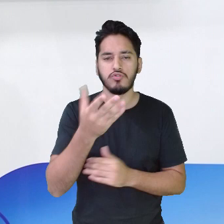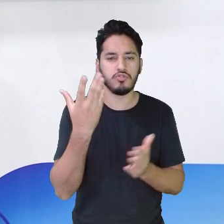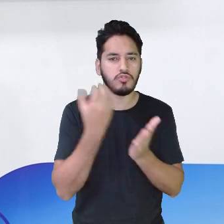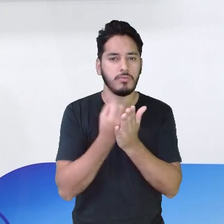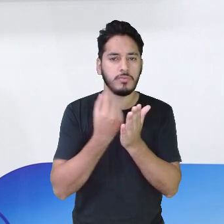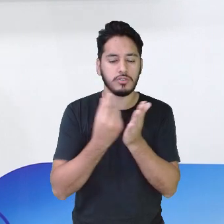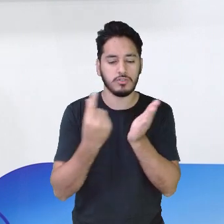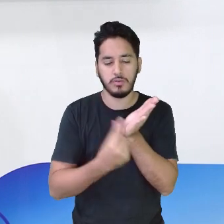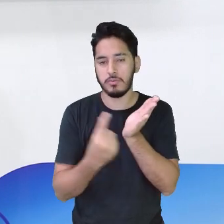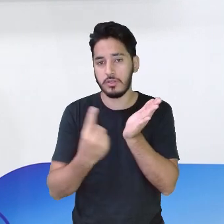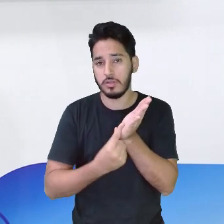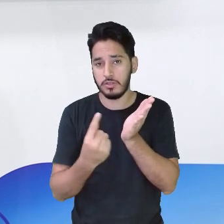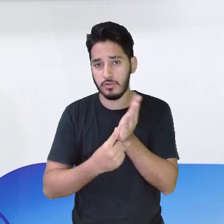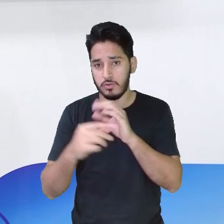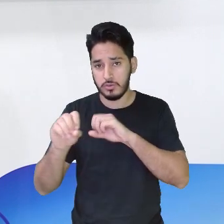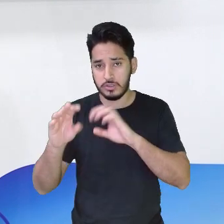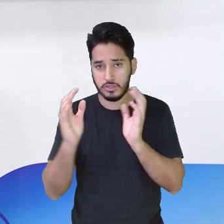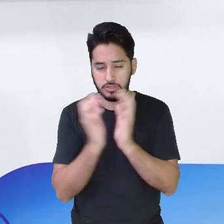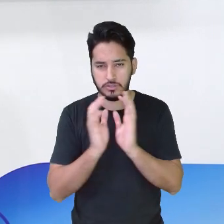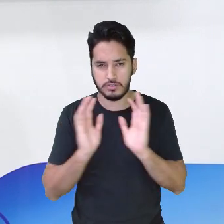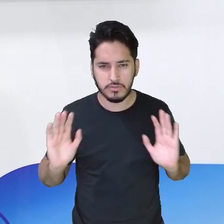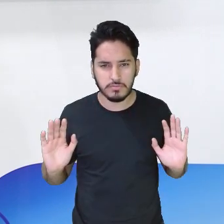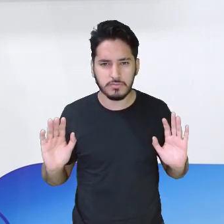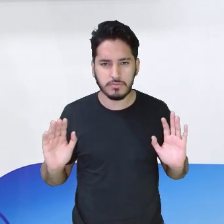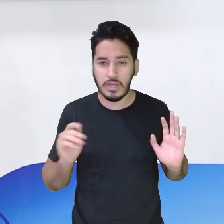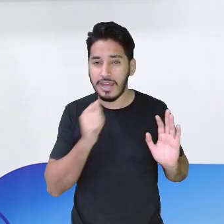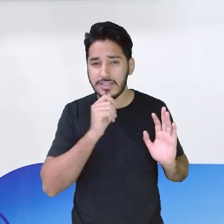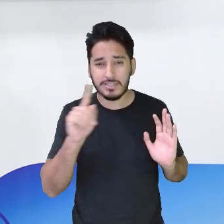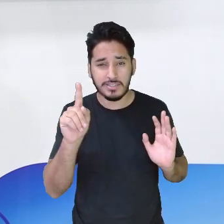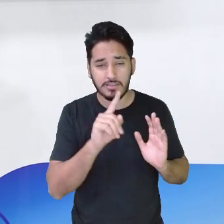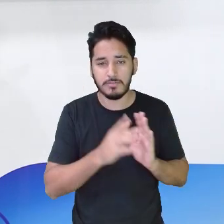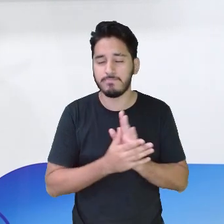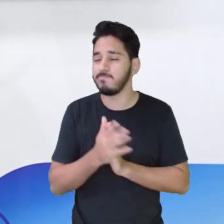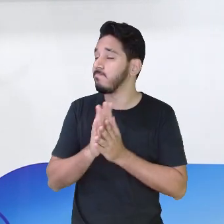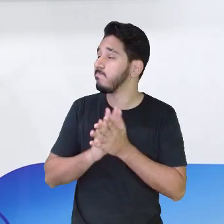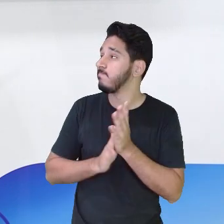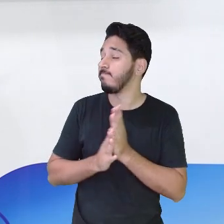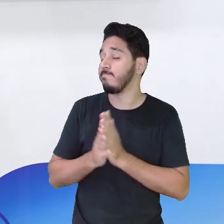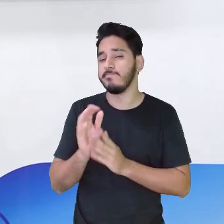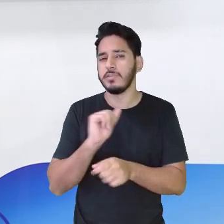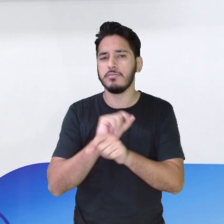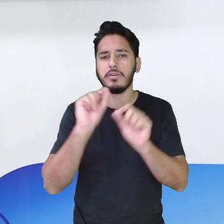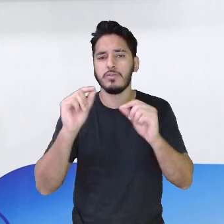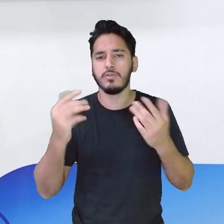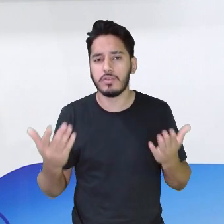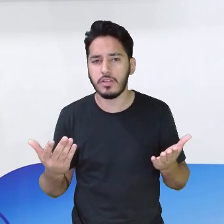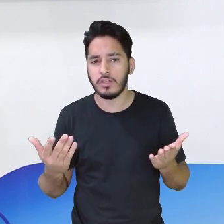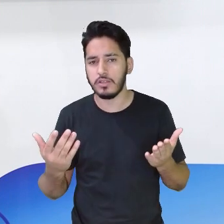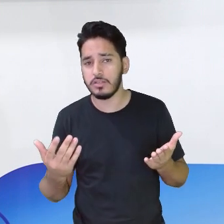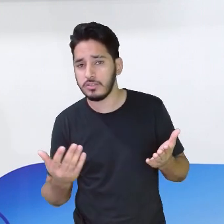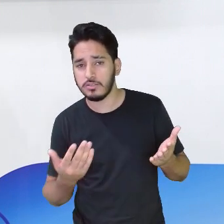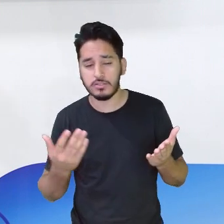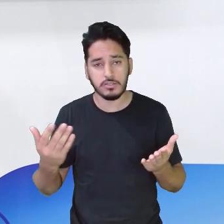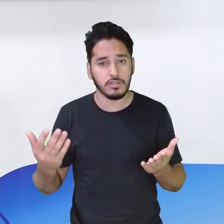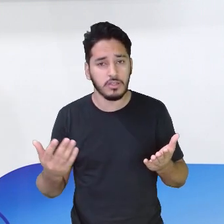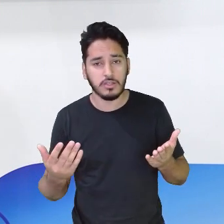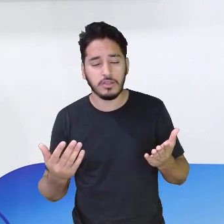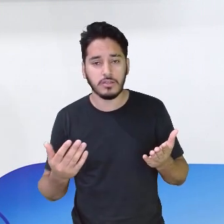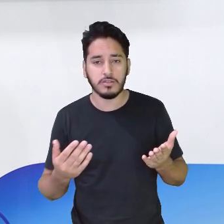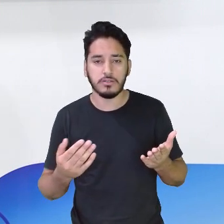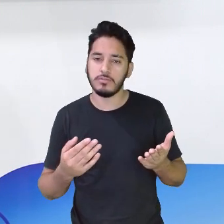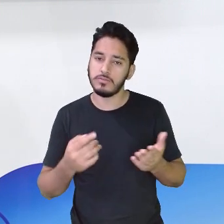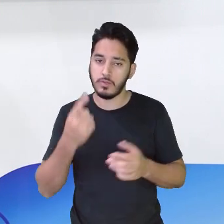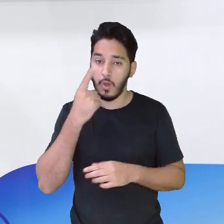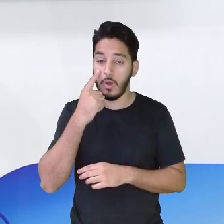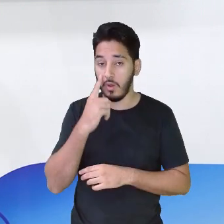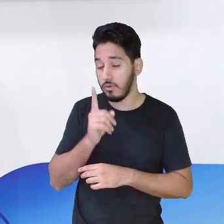o aplicativo do Educa Recife? Ainda não? E está esperando o quê para mandar teu recadinho para mim? Acesse o